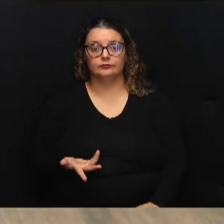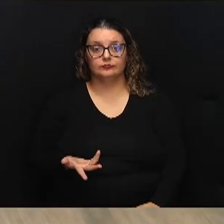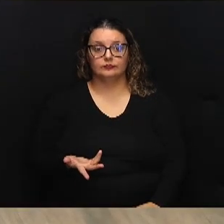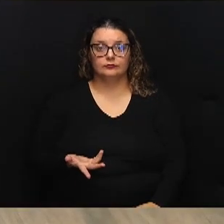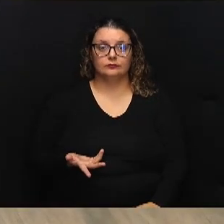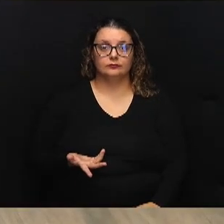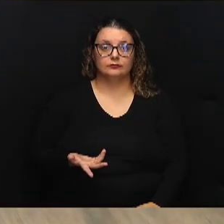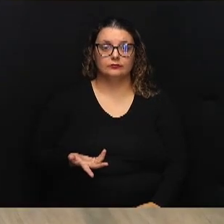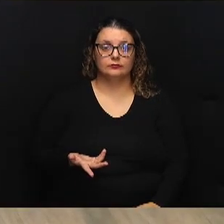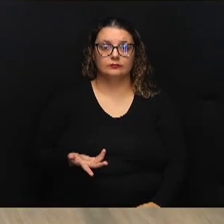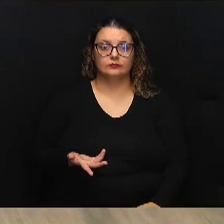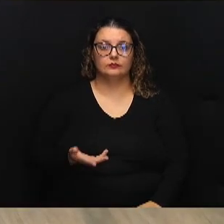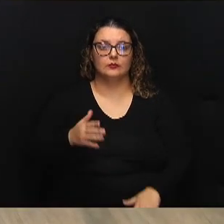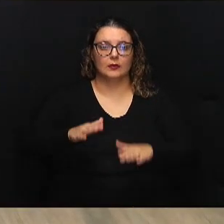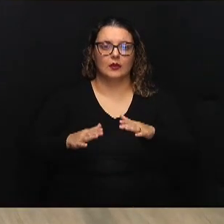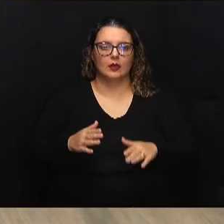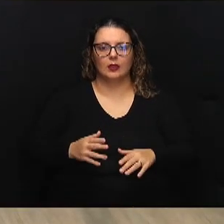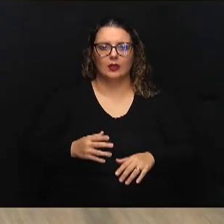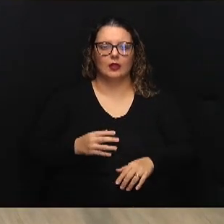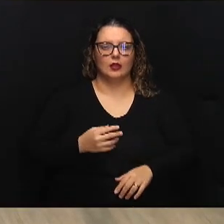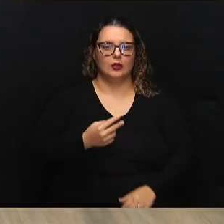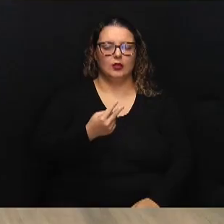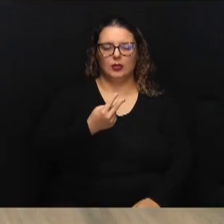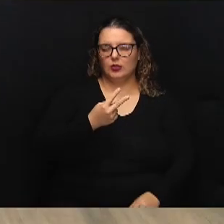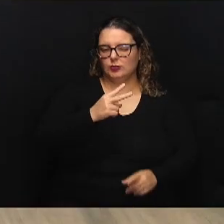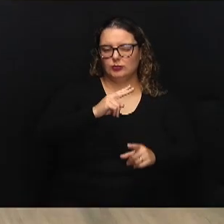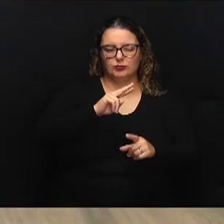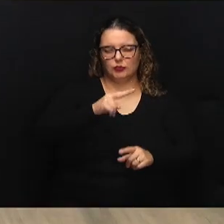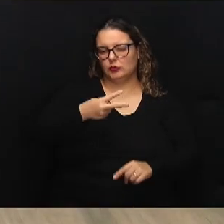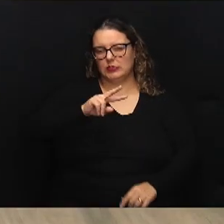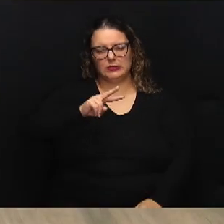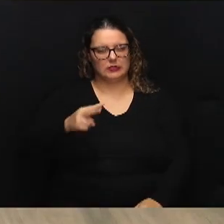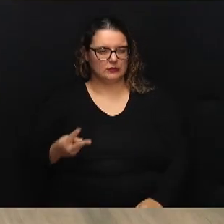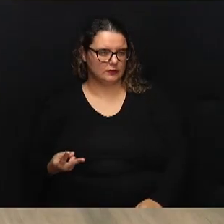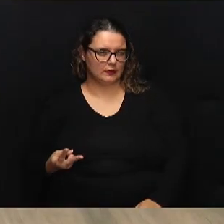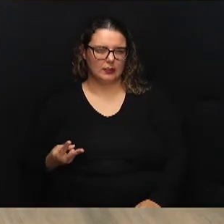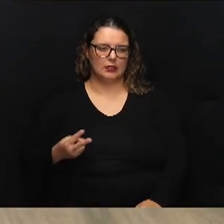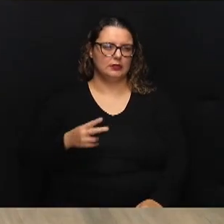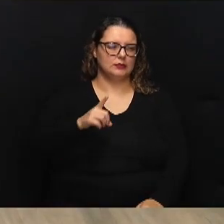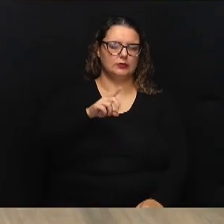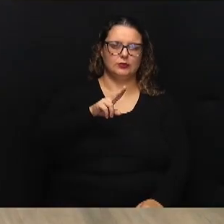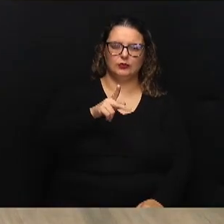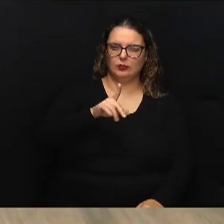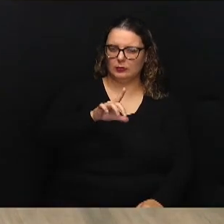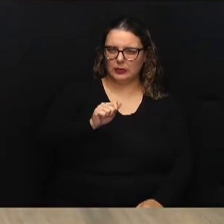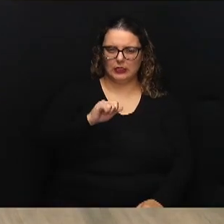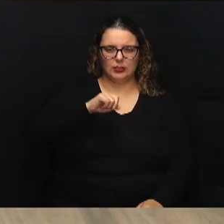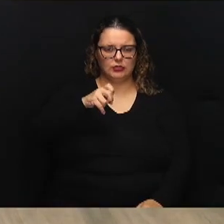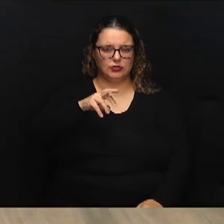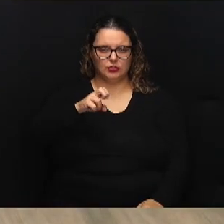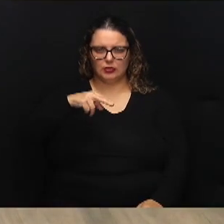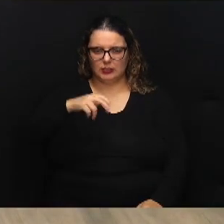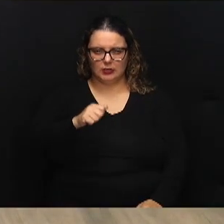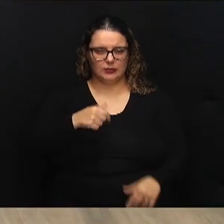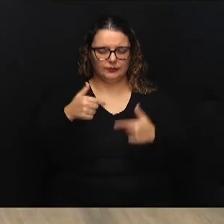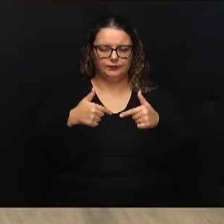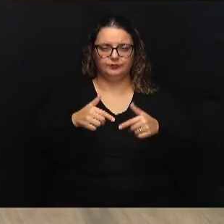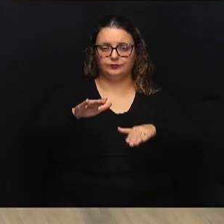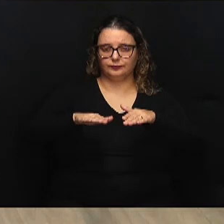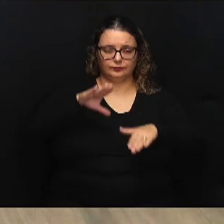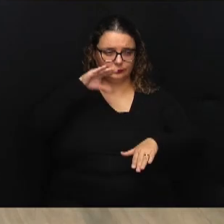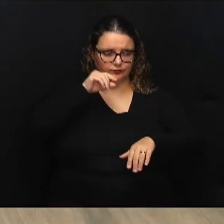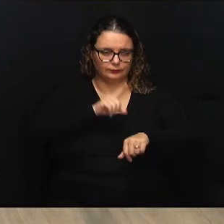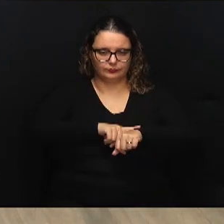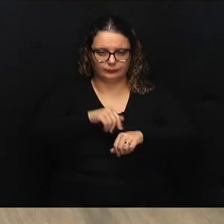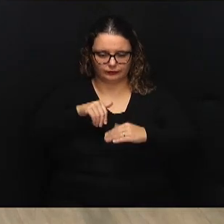às vezes, dupla jornada de trabalho, né? Às vezes o funcionário precisava ficar até mais tarde. Em um trabalho